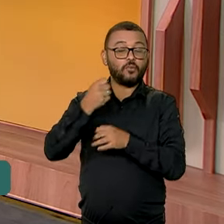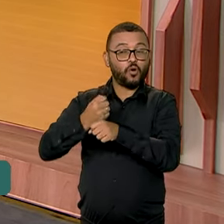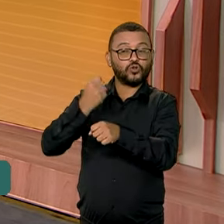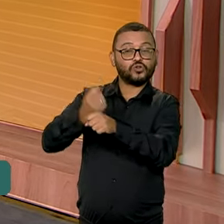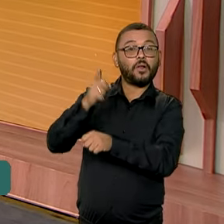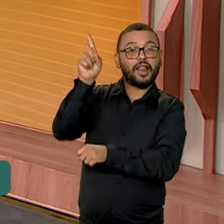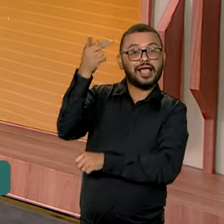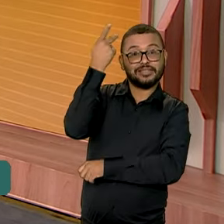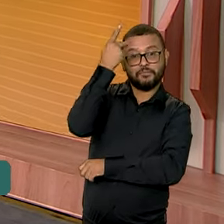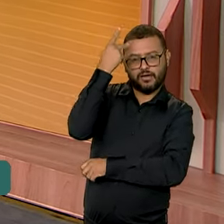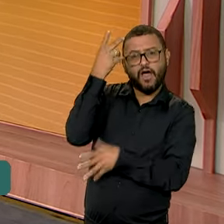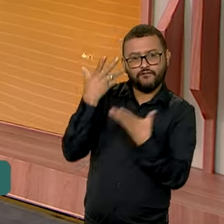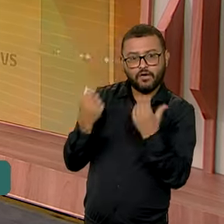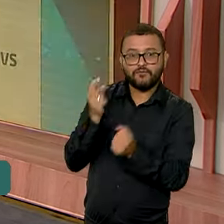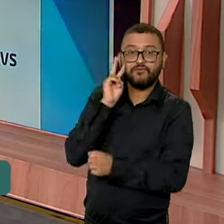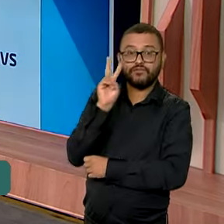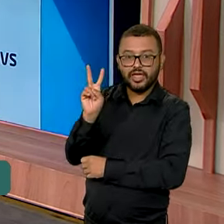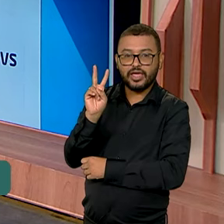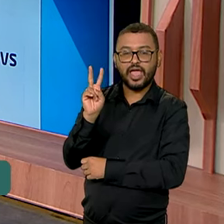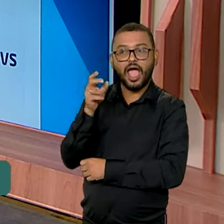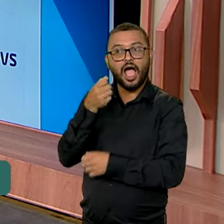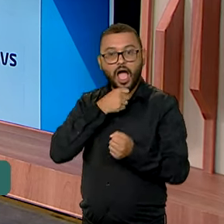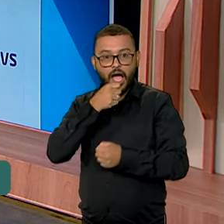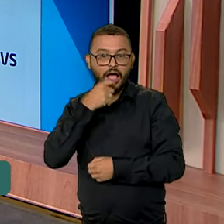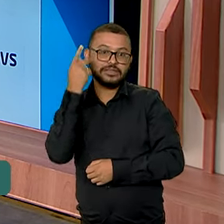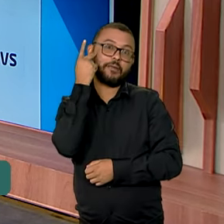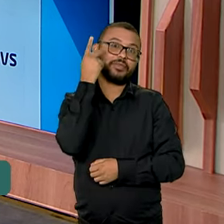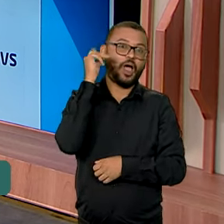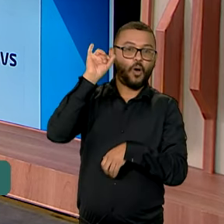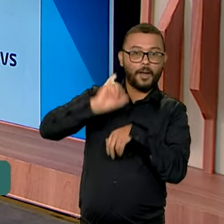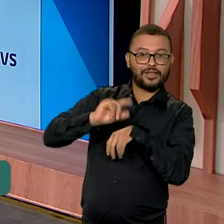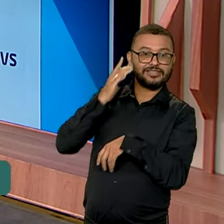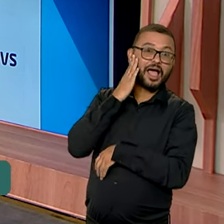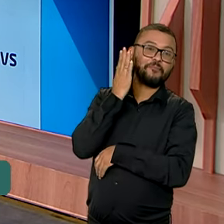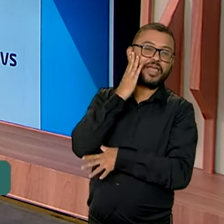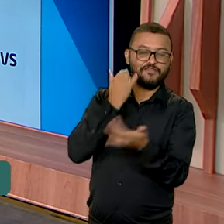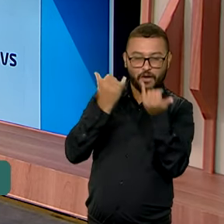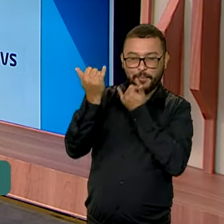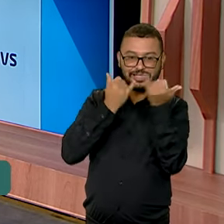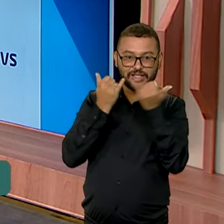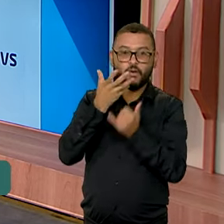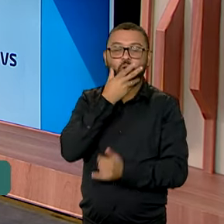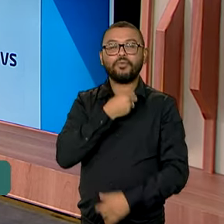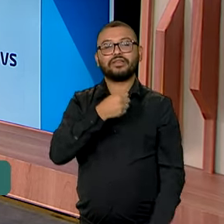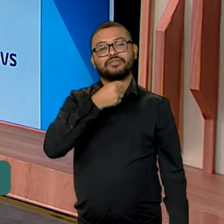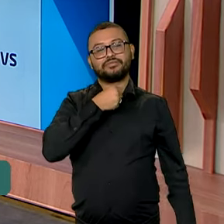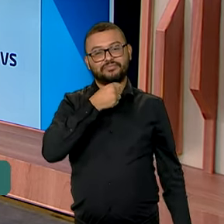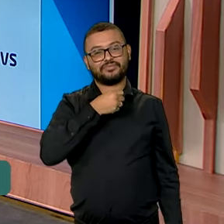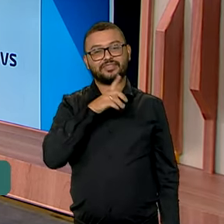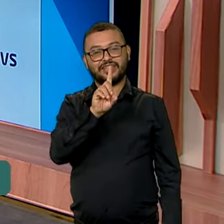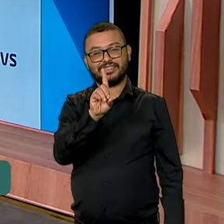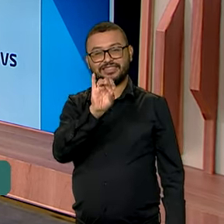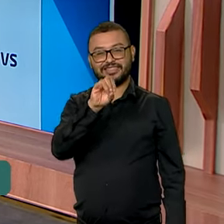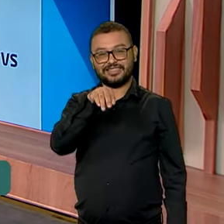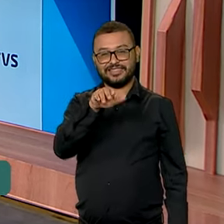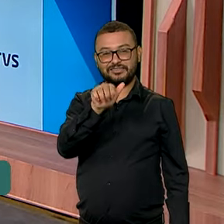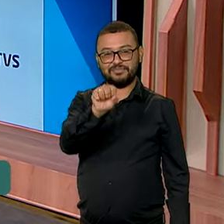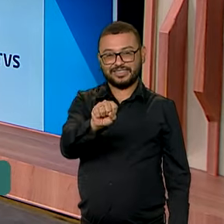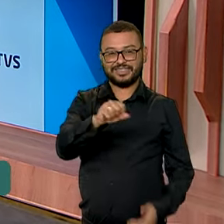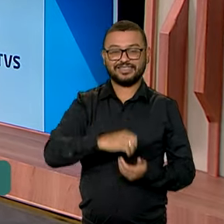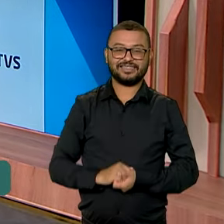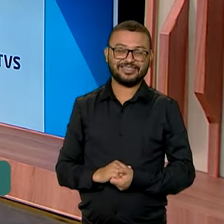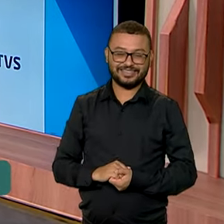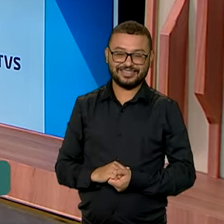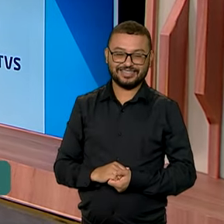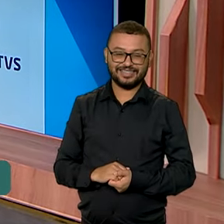São Paulo. Então vamos até lá, ao vivo, até a capital paulista, saber os detalhes com o repórter Dima Soldi. Bom dia, Dima.